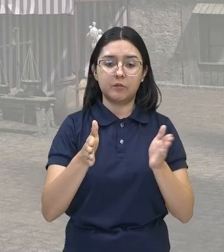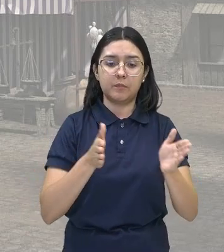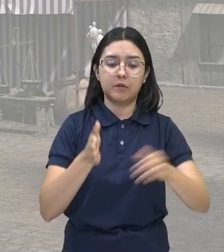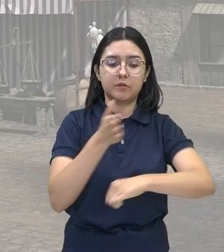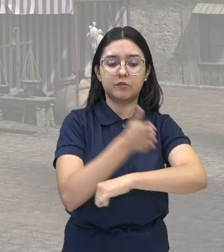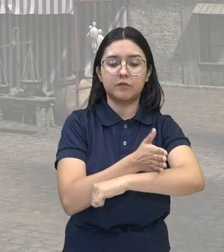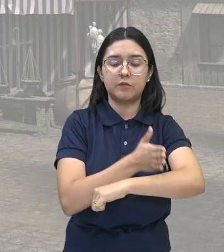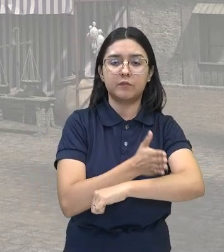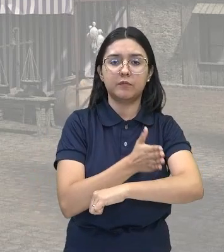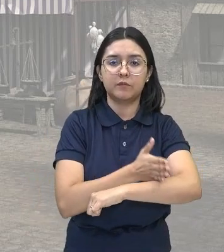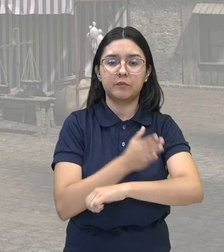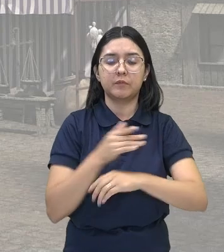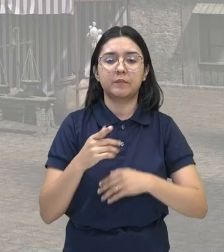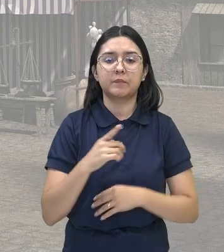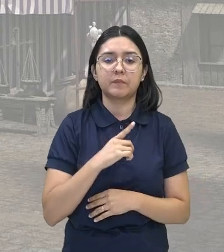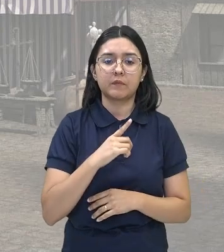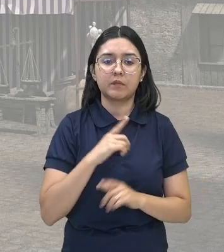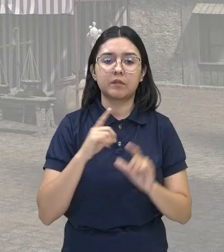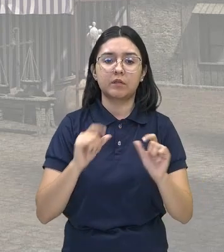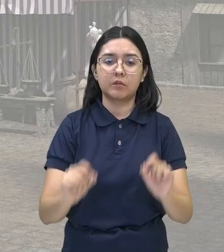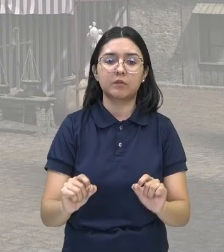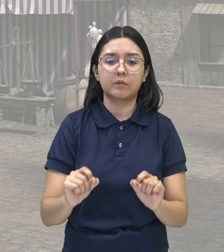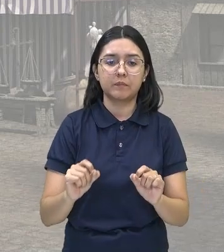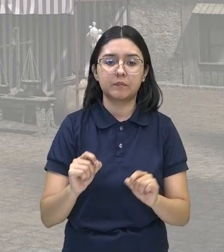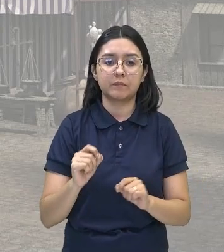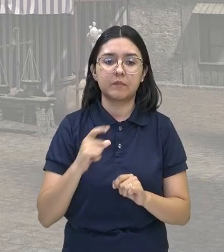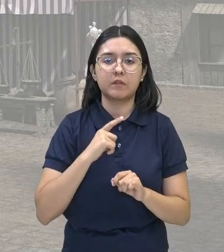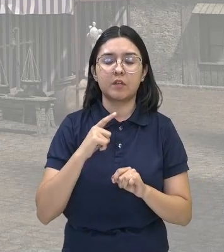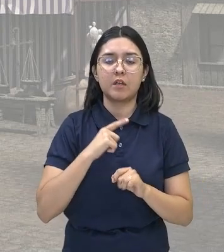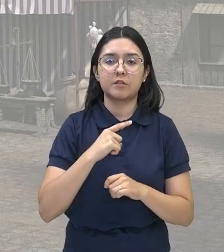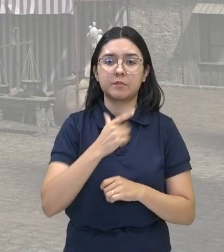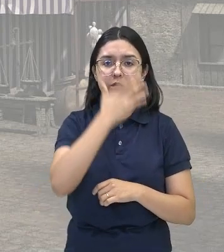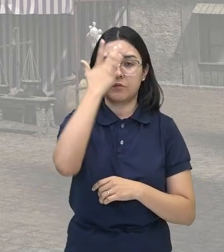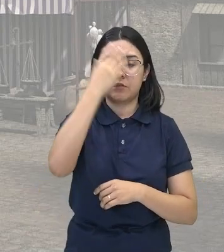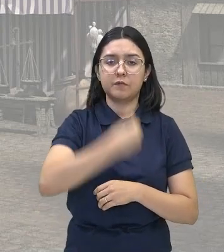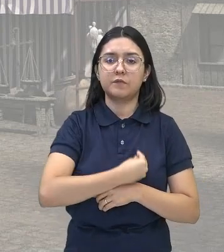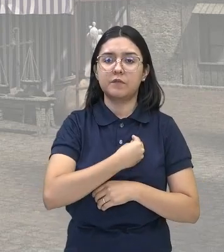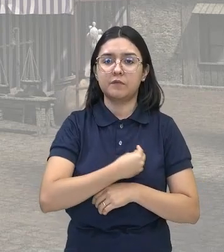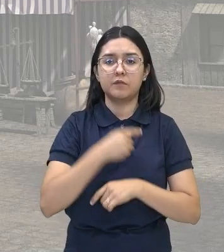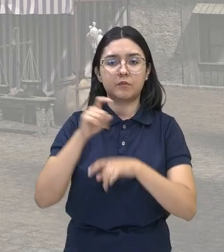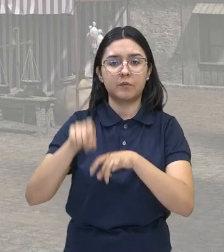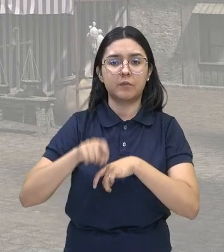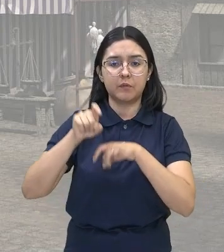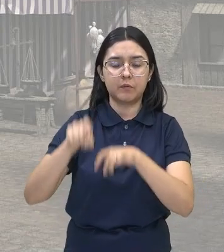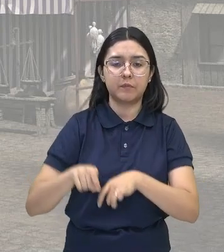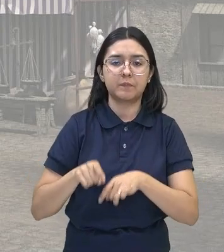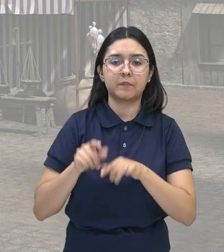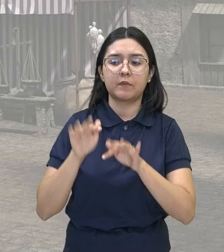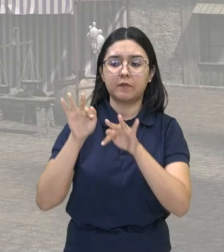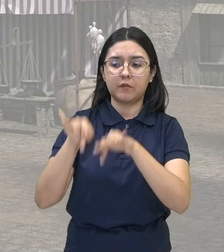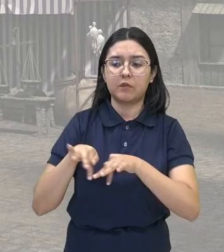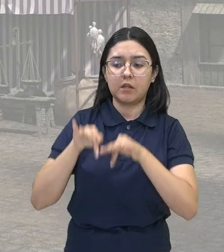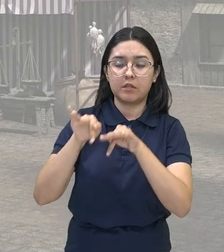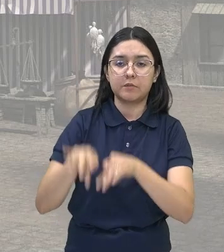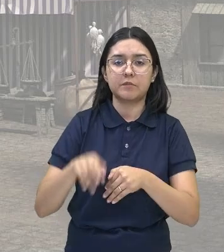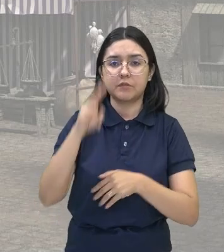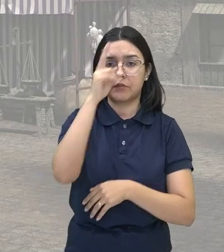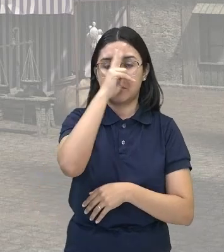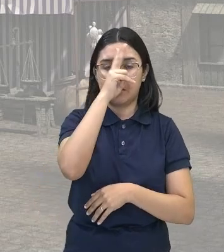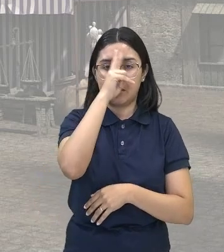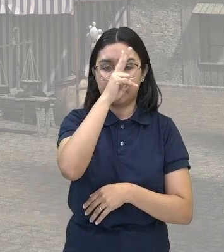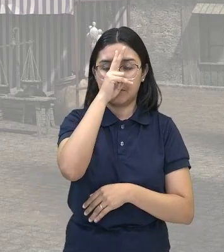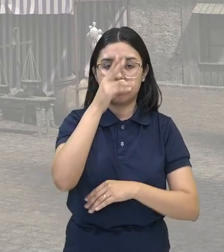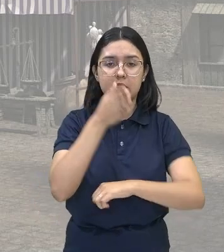o cotidiano viveu um período de intensa ruralização. Idade Média, feudalismo, logo a gente lembra ali do